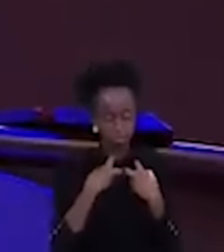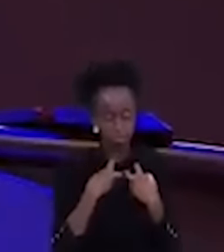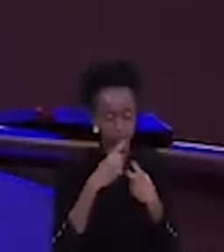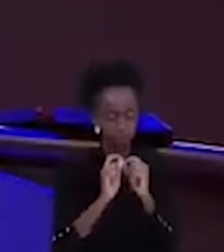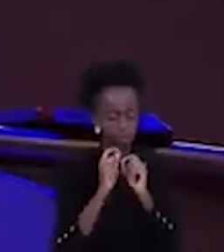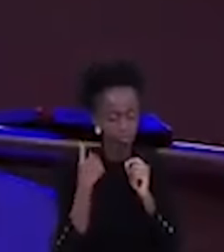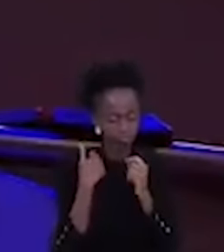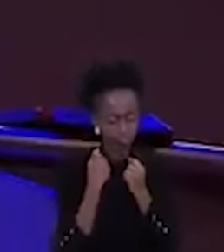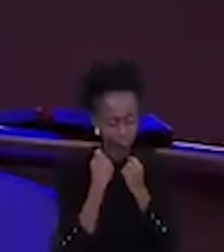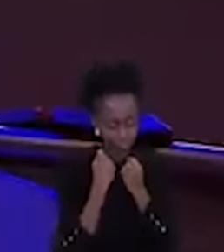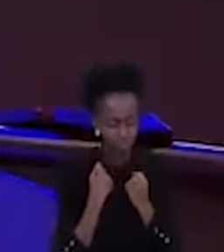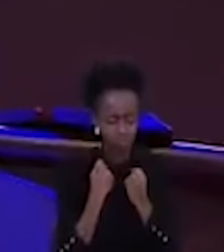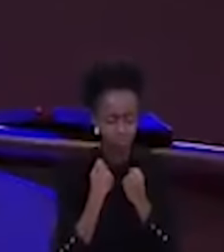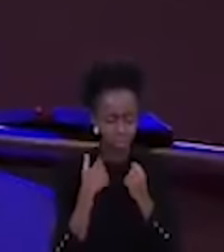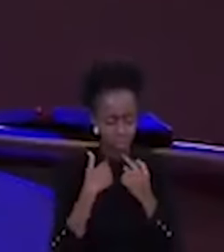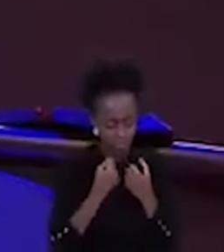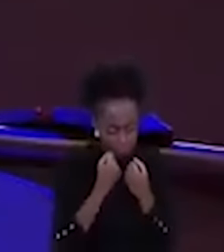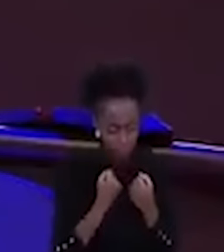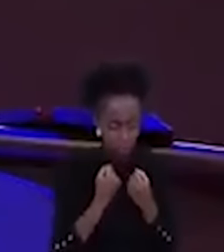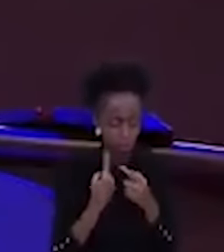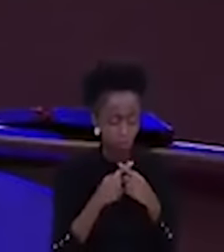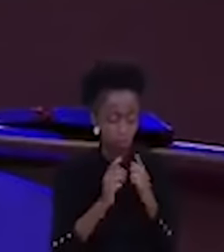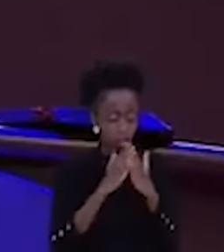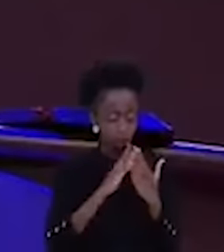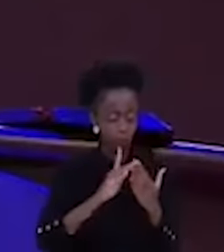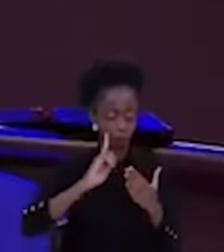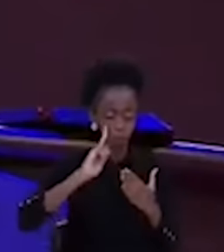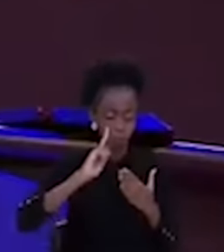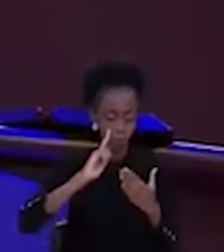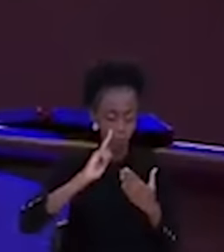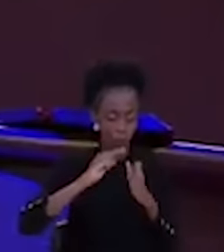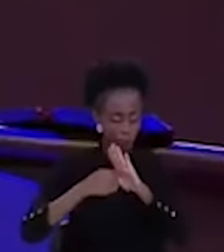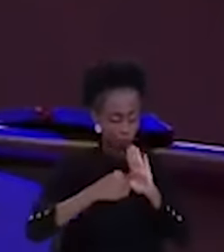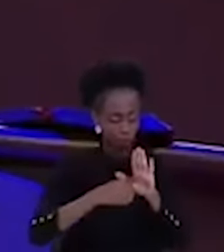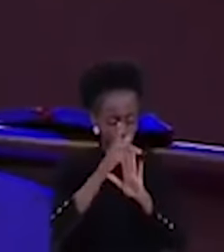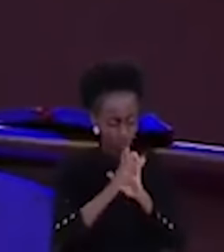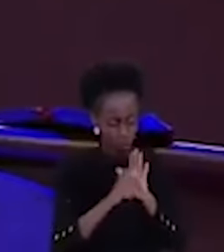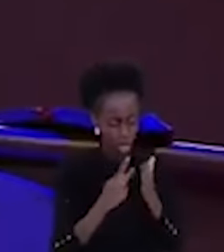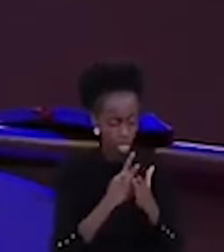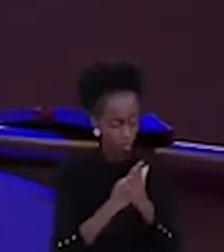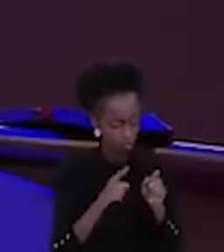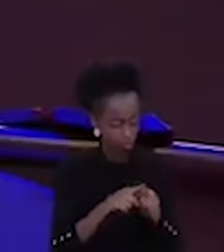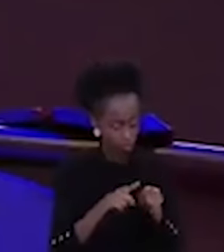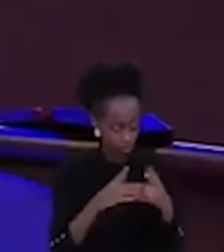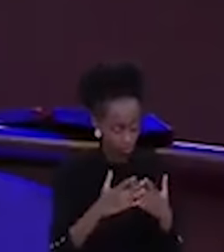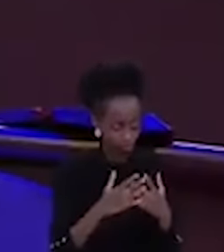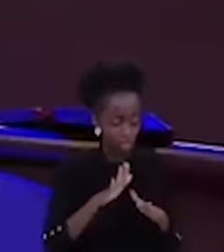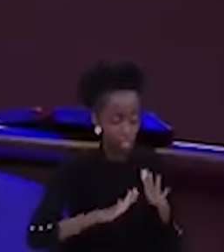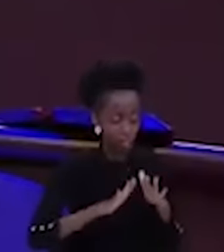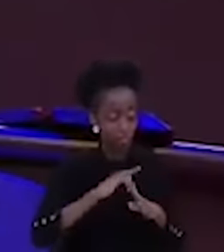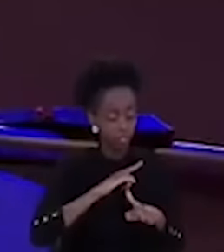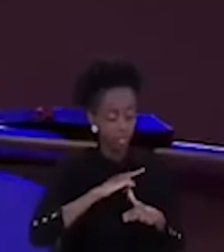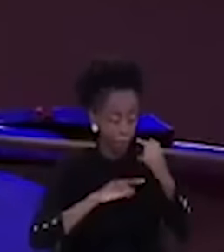peso da espada da lei, lhe acusando, dizendo: você não merece o perdão, você